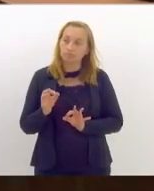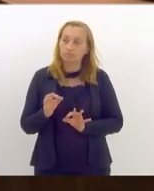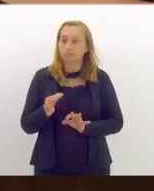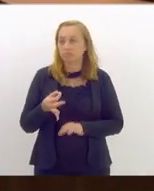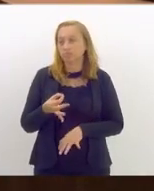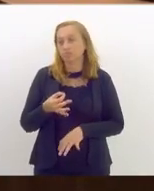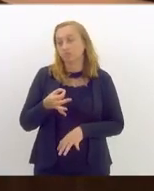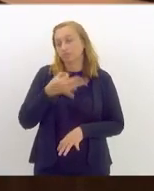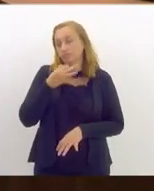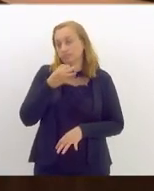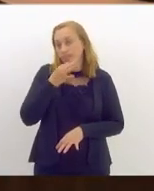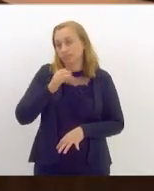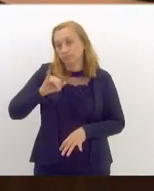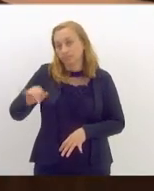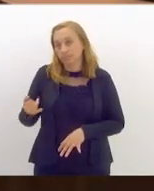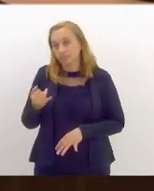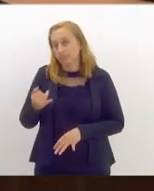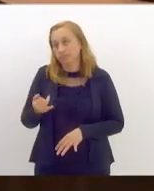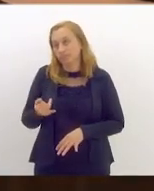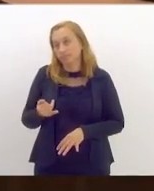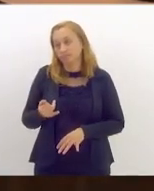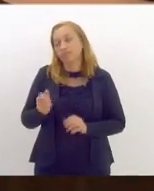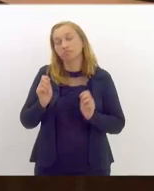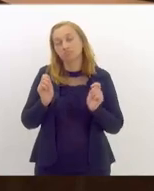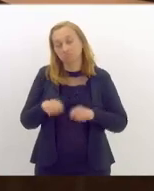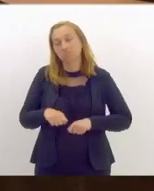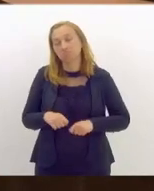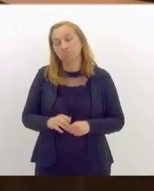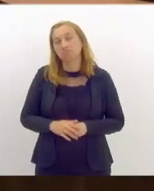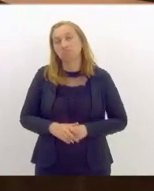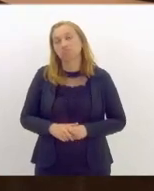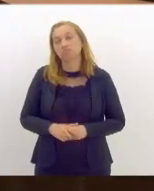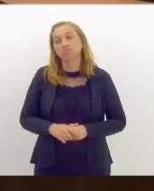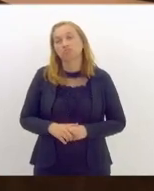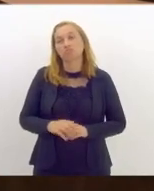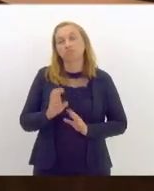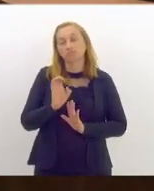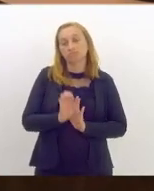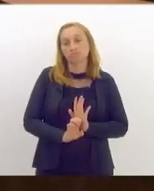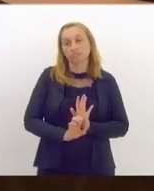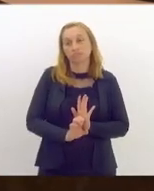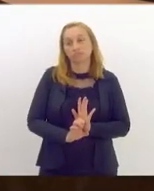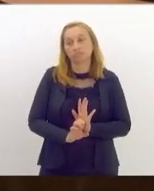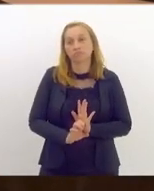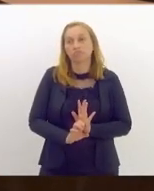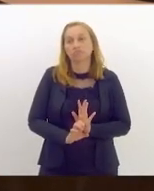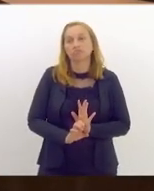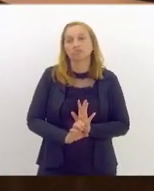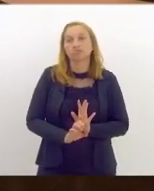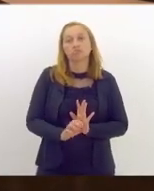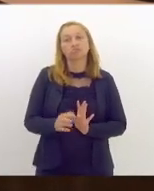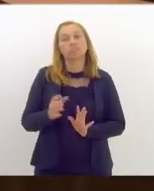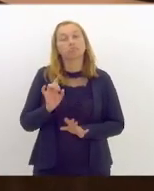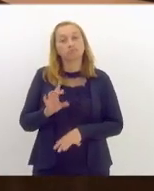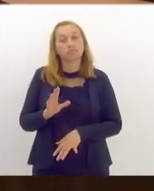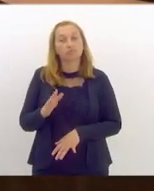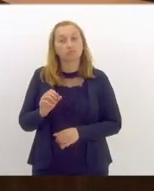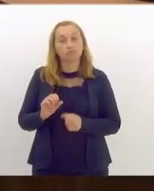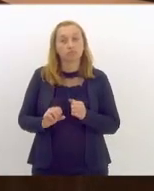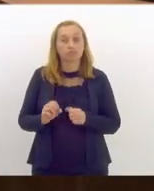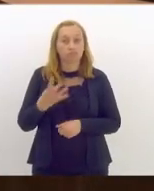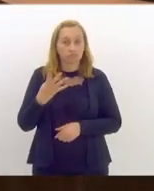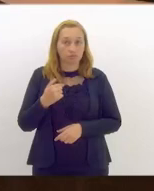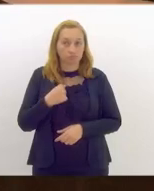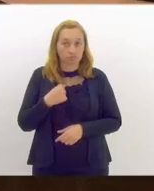tentando aproveitar o máximo possível as emendas que eu só fiz quatro